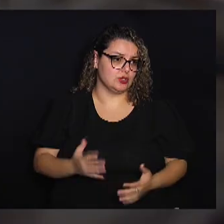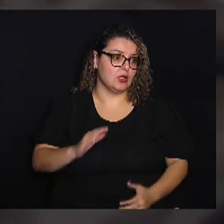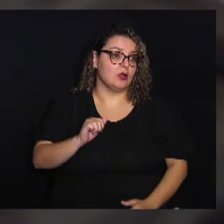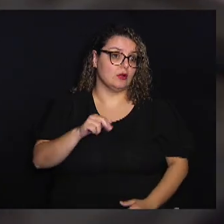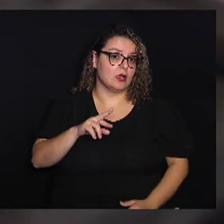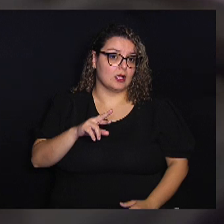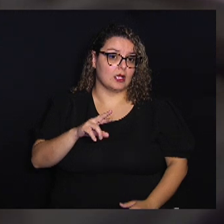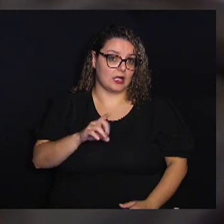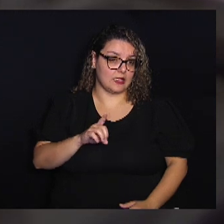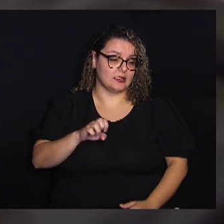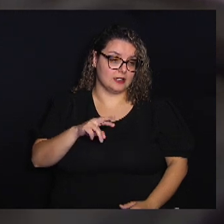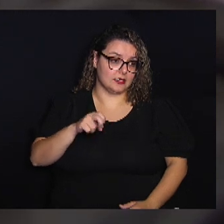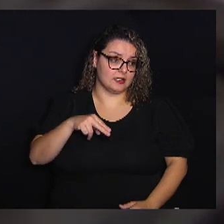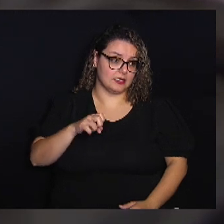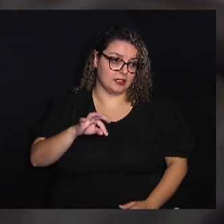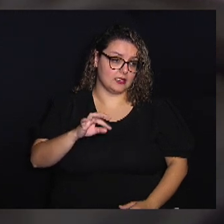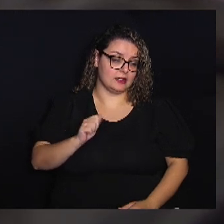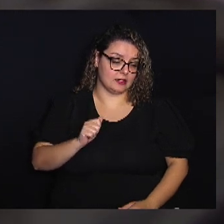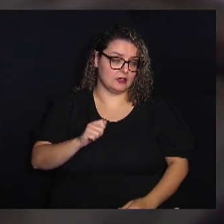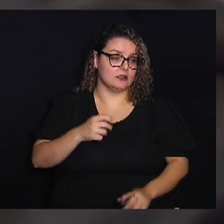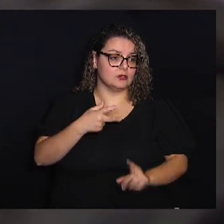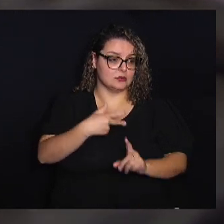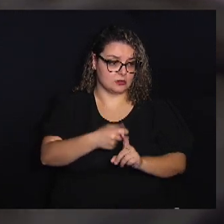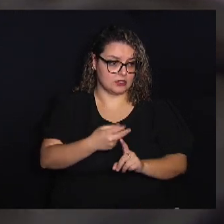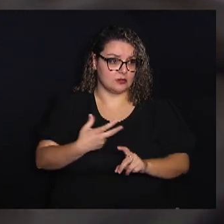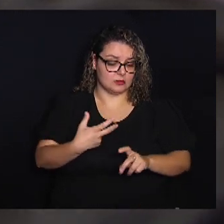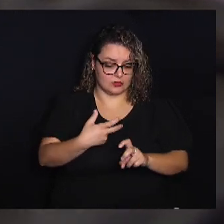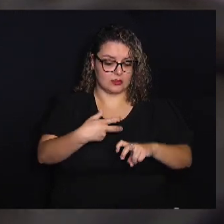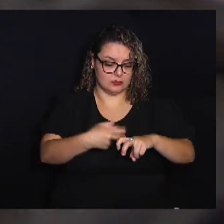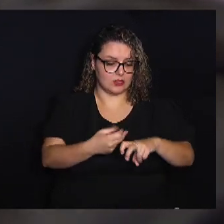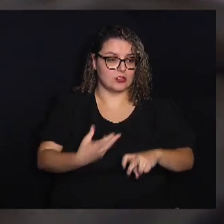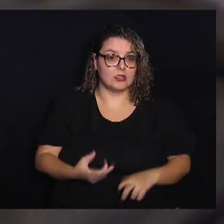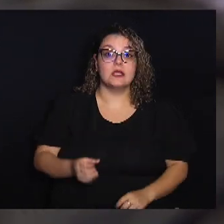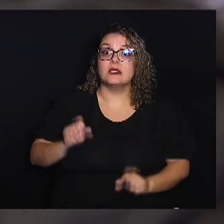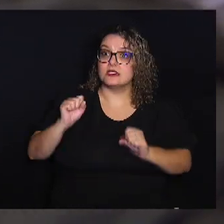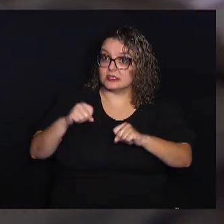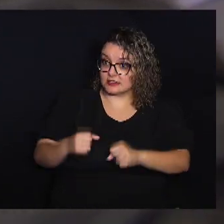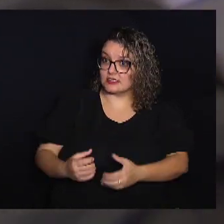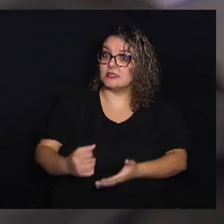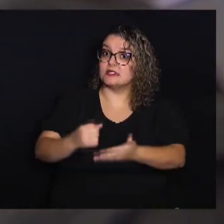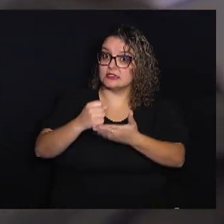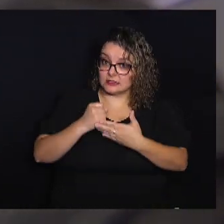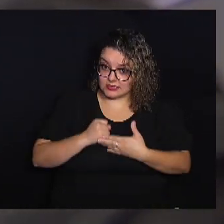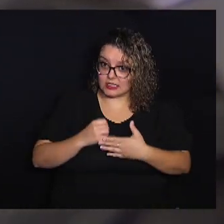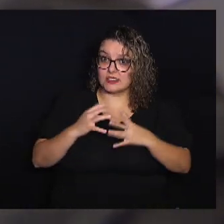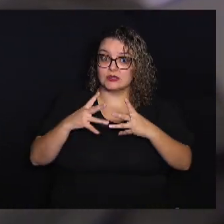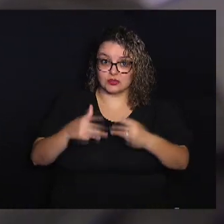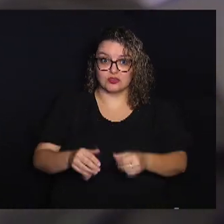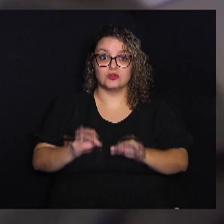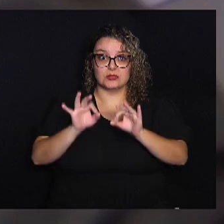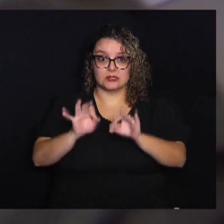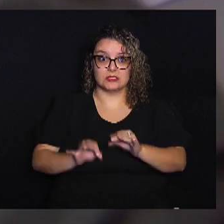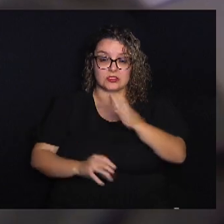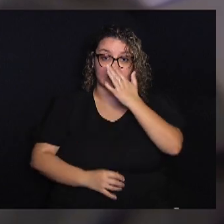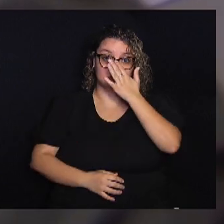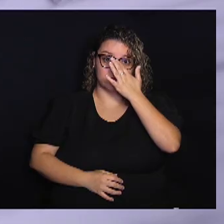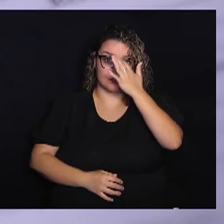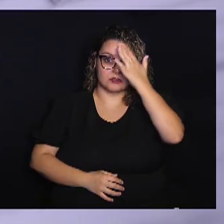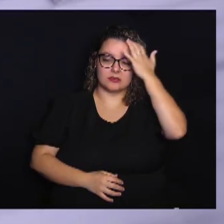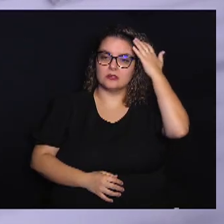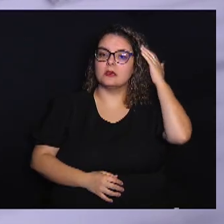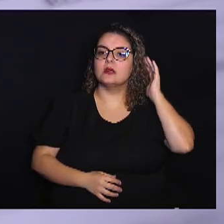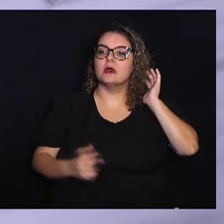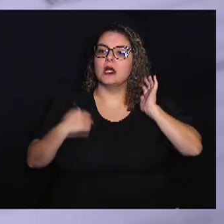de vacinação atualizada. Sim, inclusive você sempre traz os seus para a gente manter tudo imunizado bonitinho. A nossa